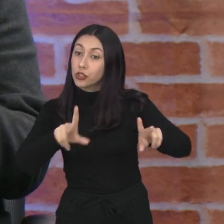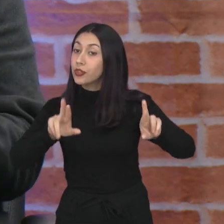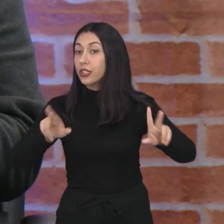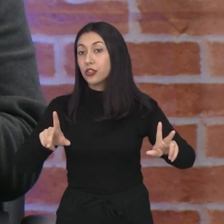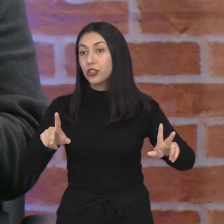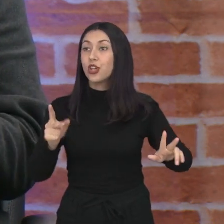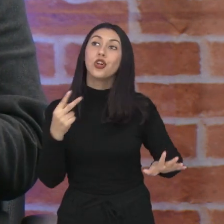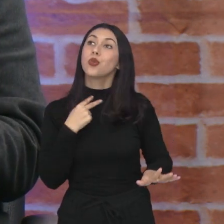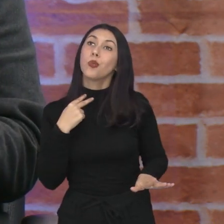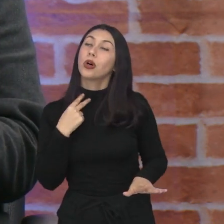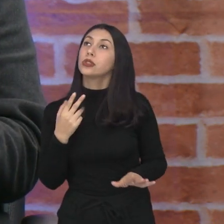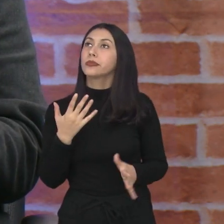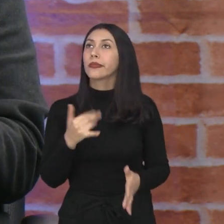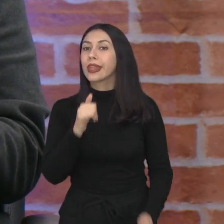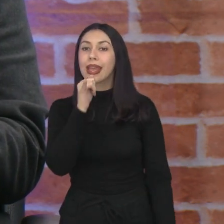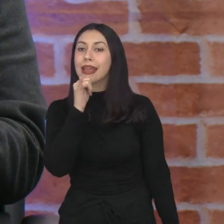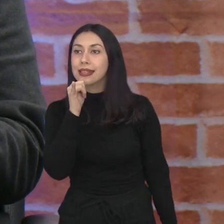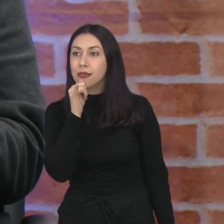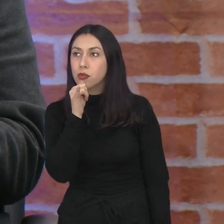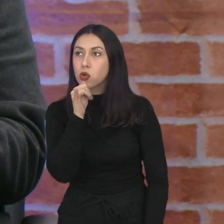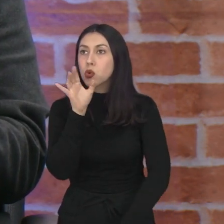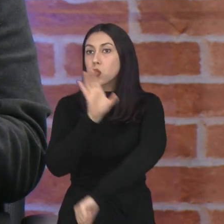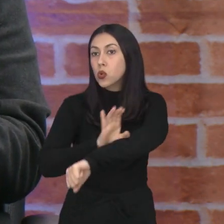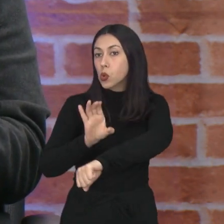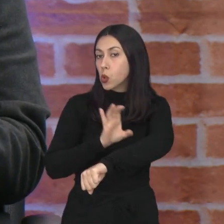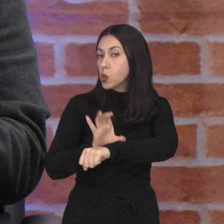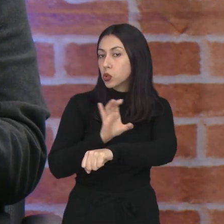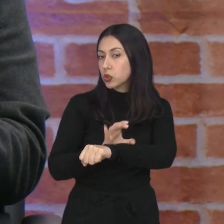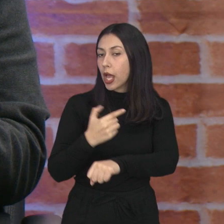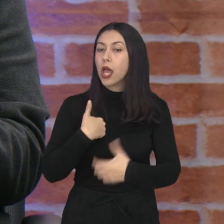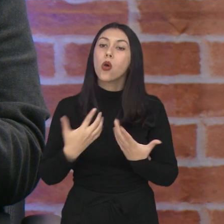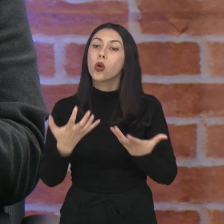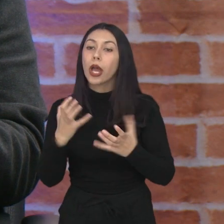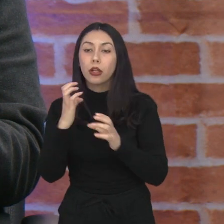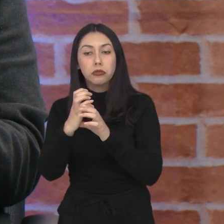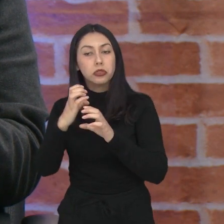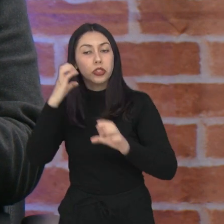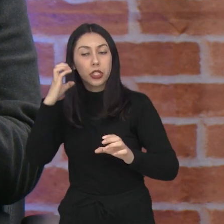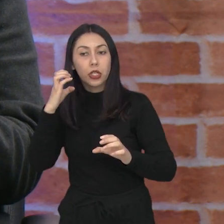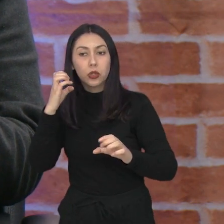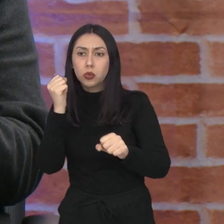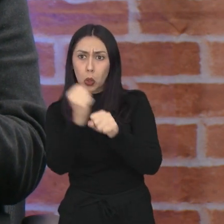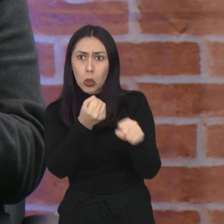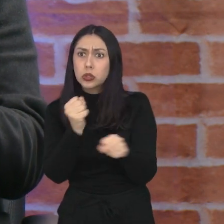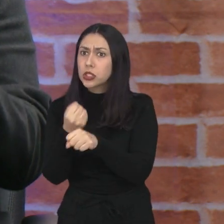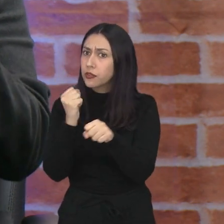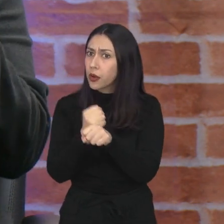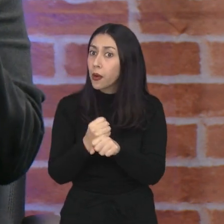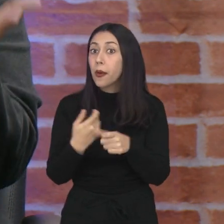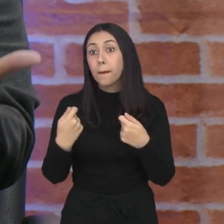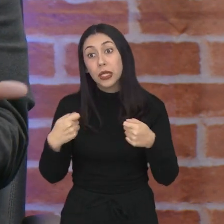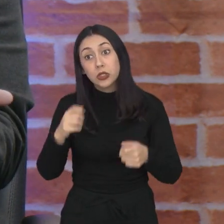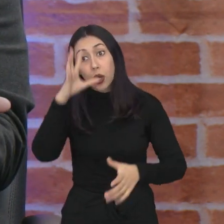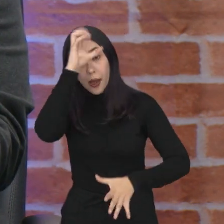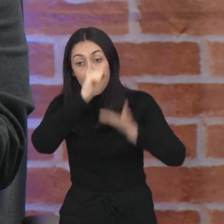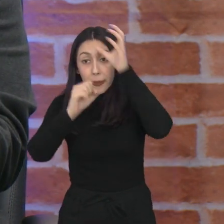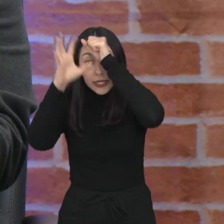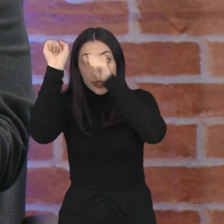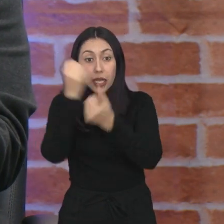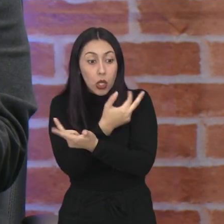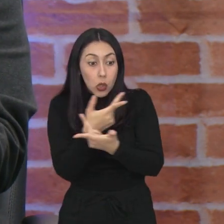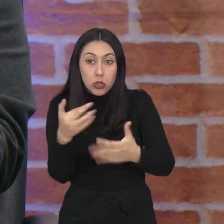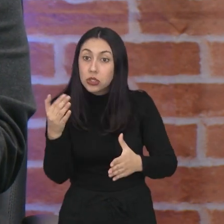desconhecidos. Então, eu não posso fazer um curso, então, exemplo, eu tenho que ser um engenheiro civil. Então, eu preciso aprender